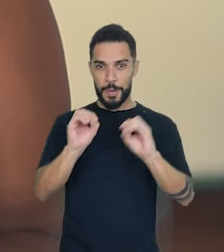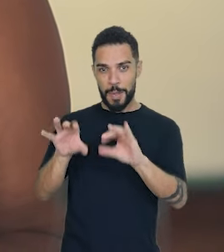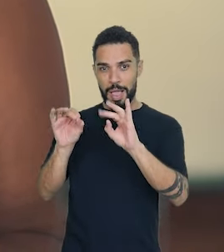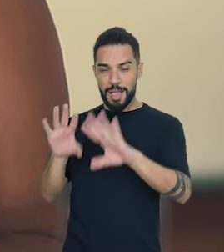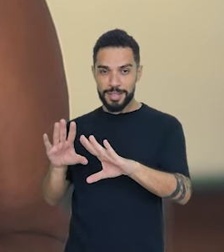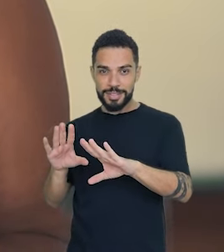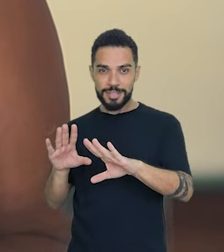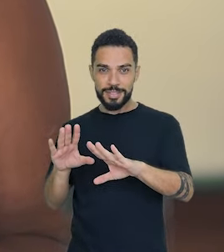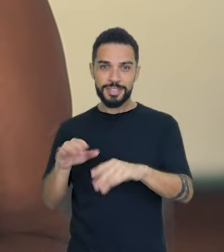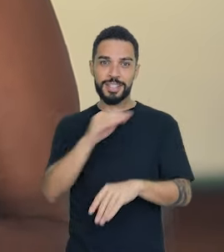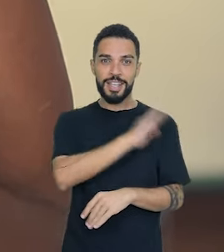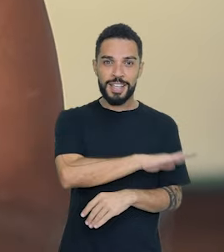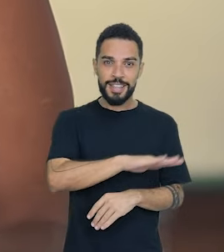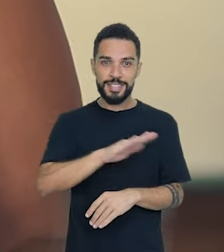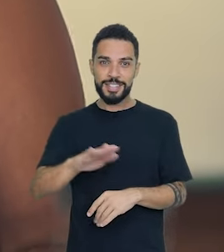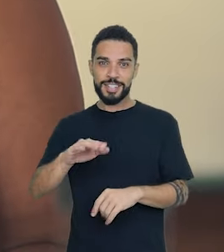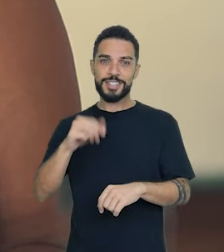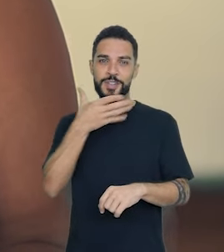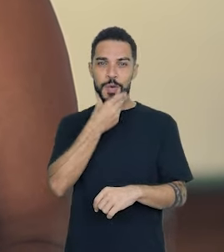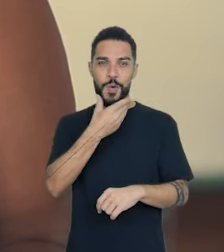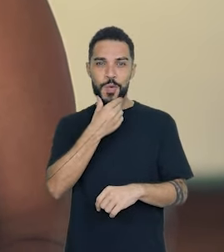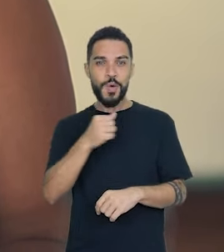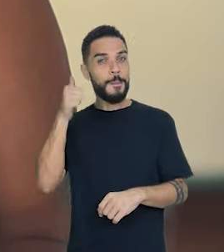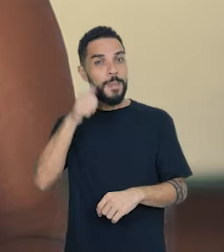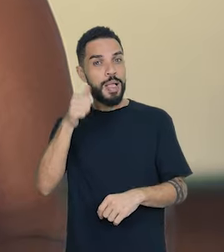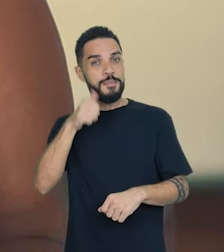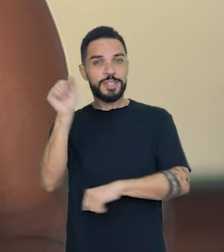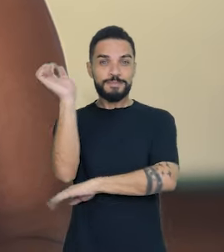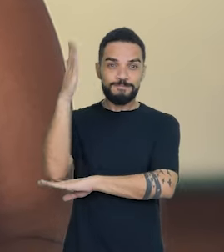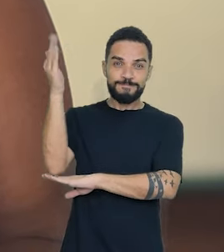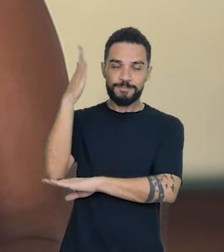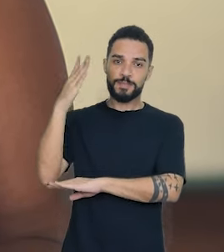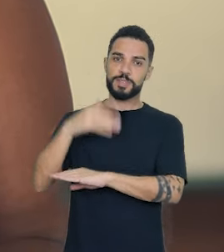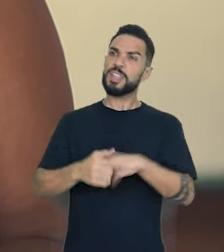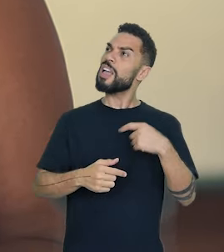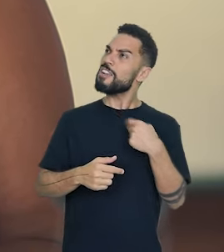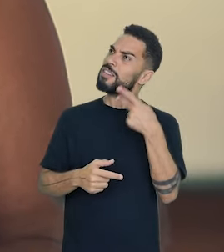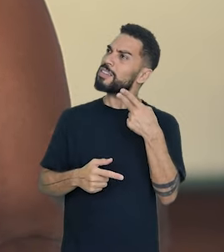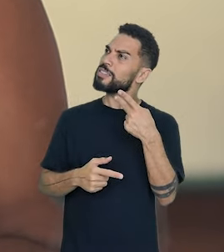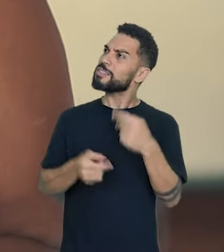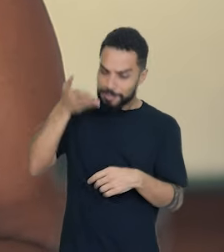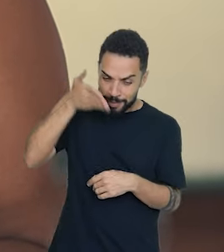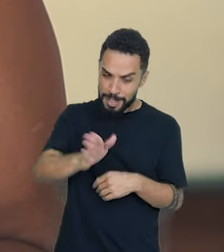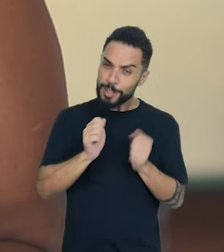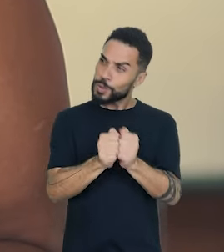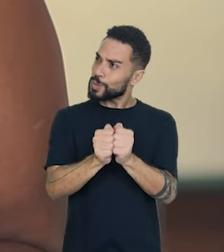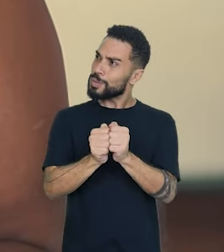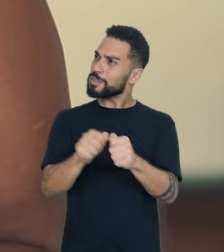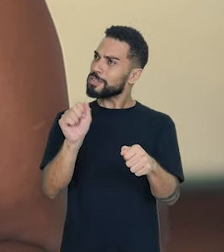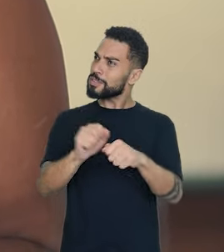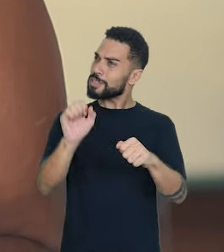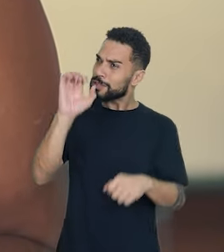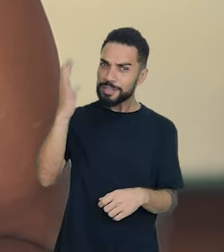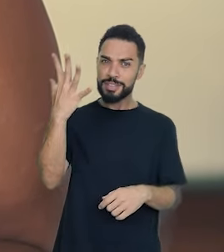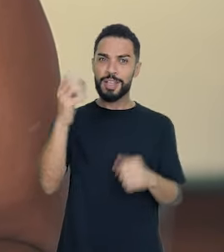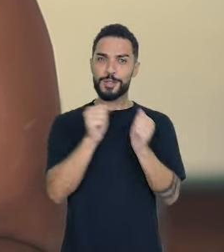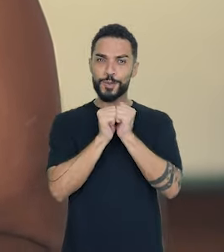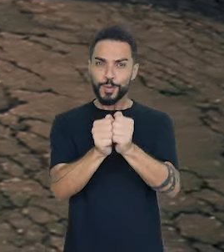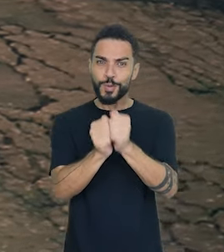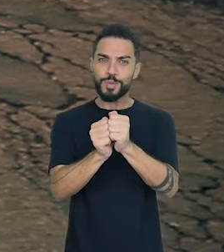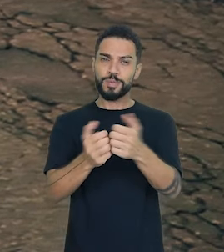Sala e Porta Bandeira, passar esses conhecimentos. Aí eu falei, bora, vamos fazer isso, eu te